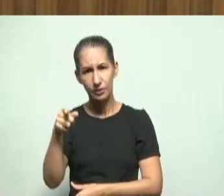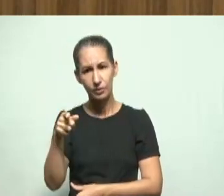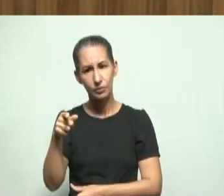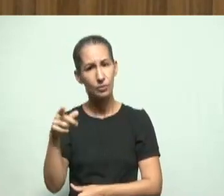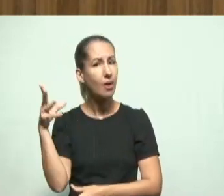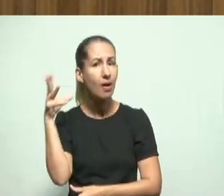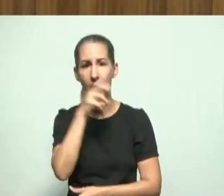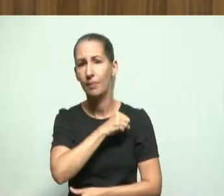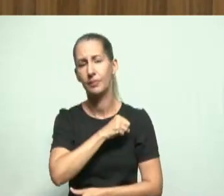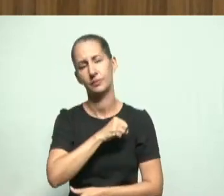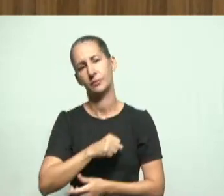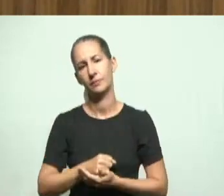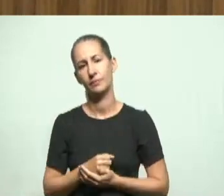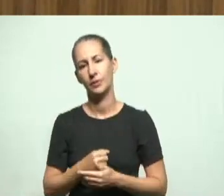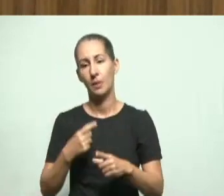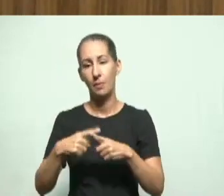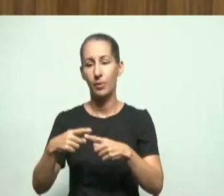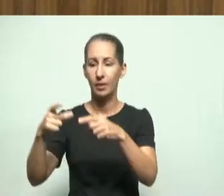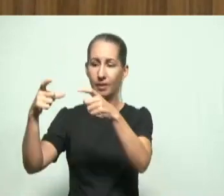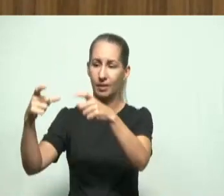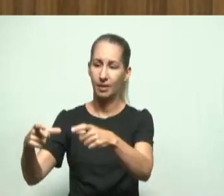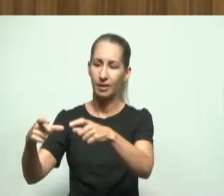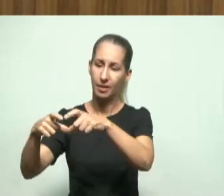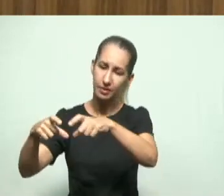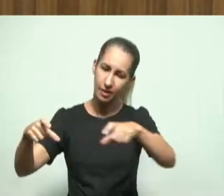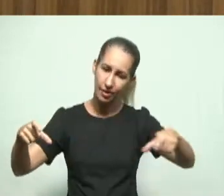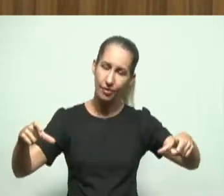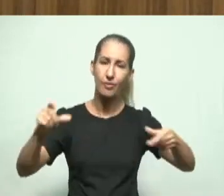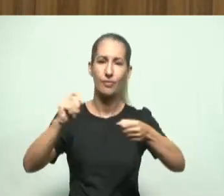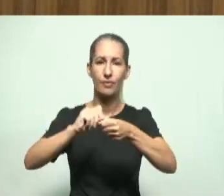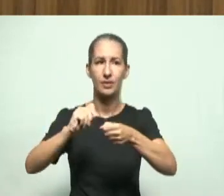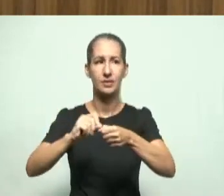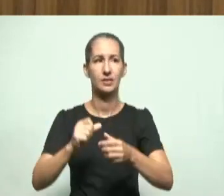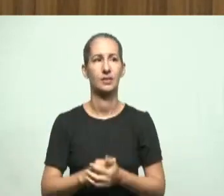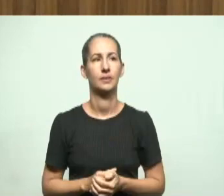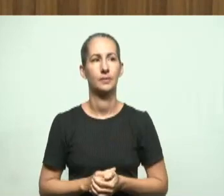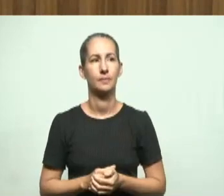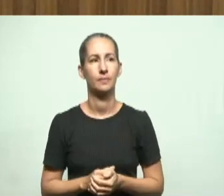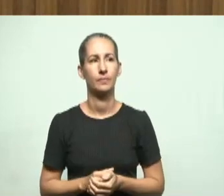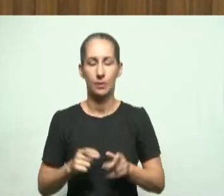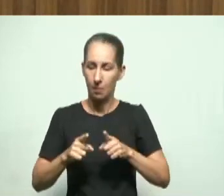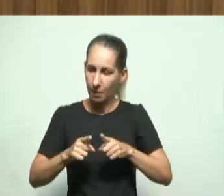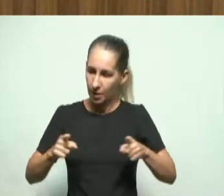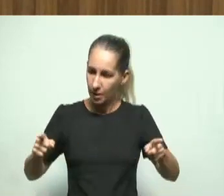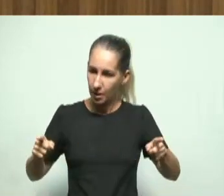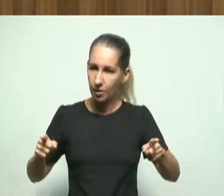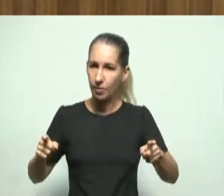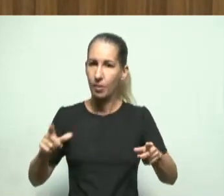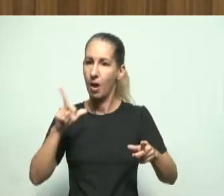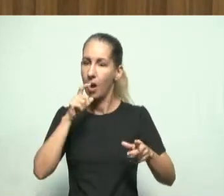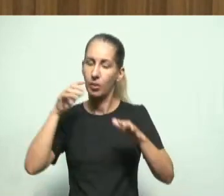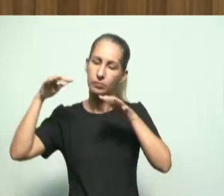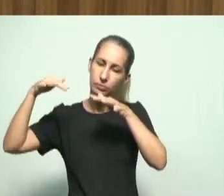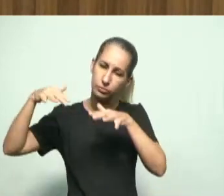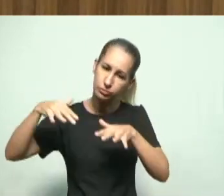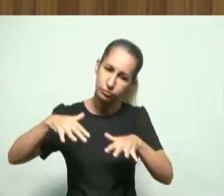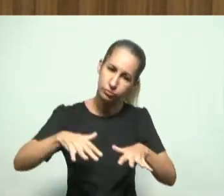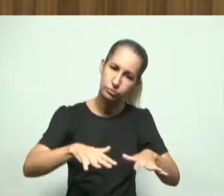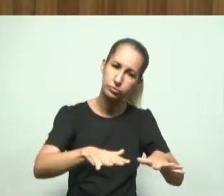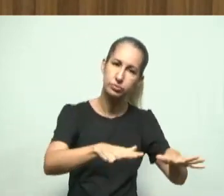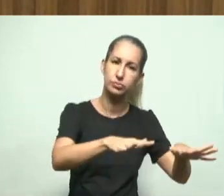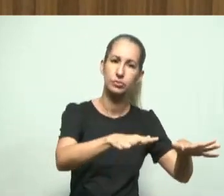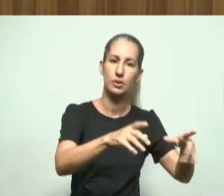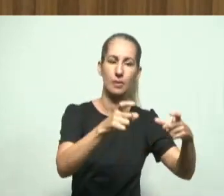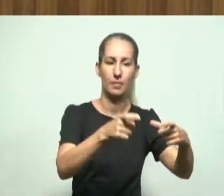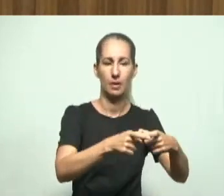agir logo, porque esse canal precisa ser feito. Um canal maior vai dar uma vazão maior da água e vai para